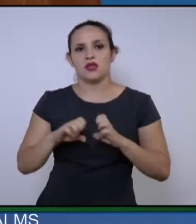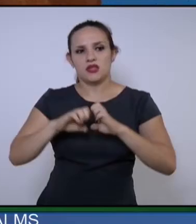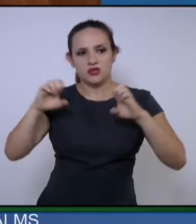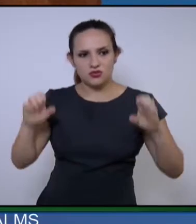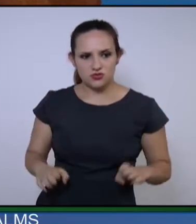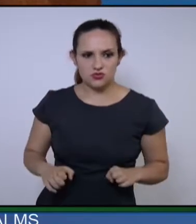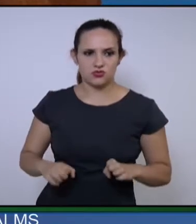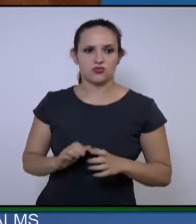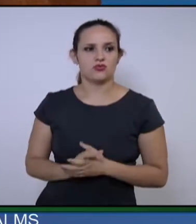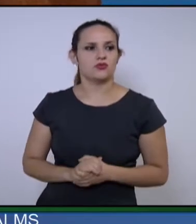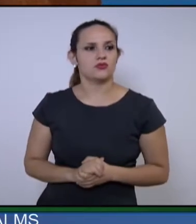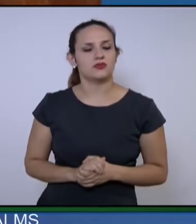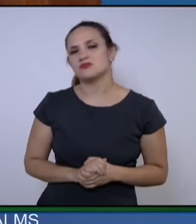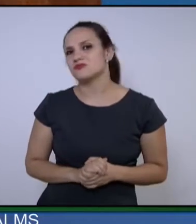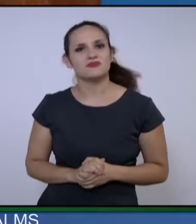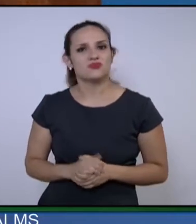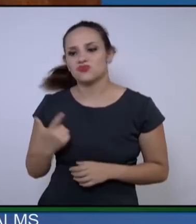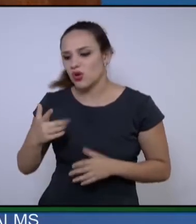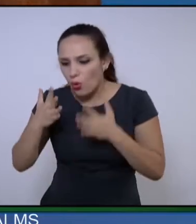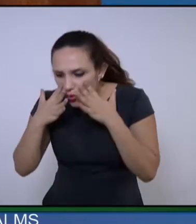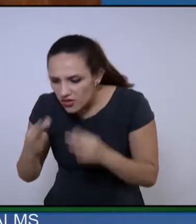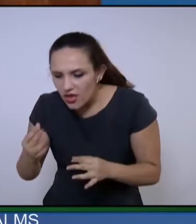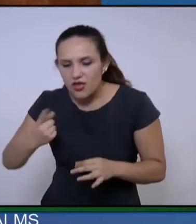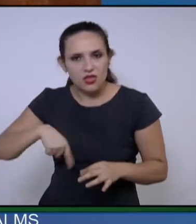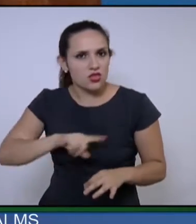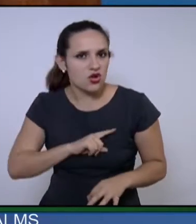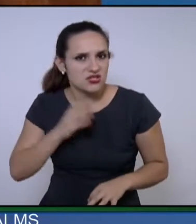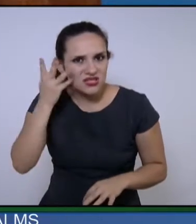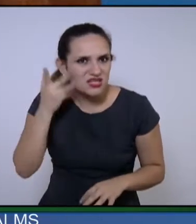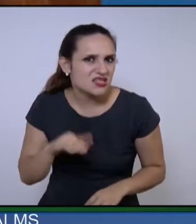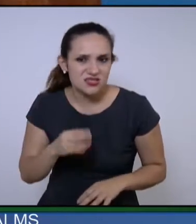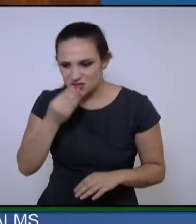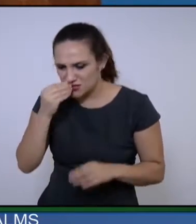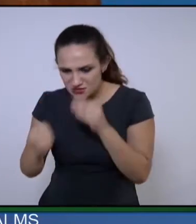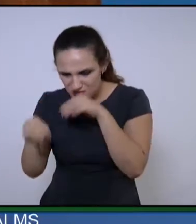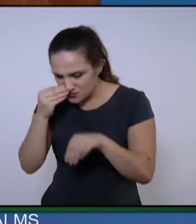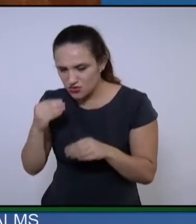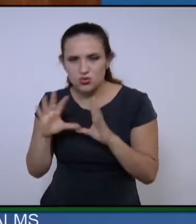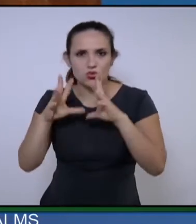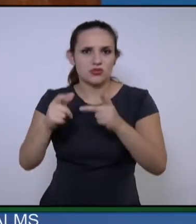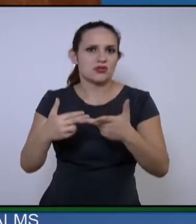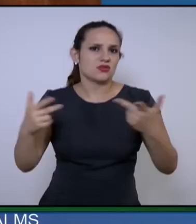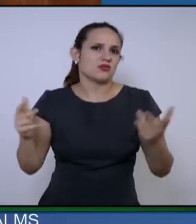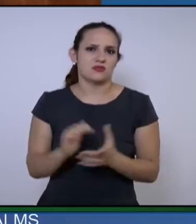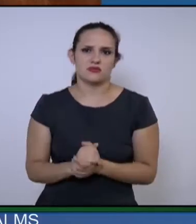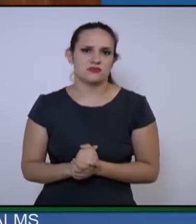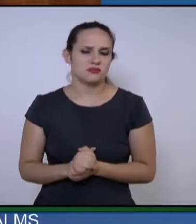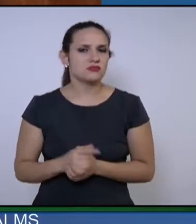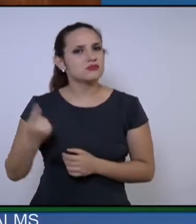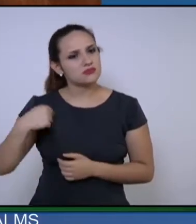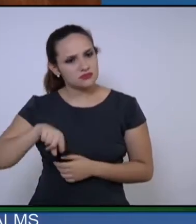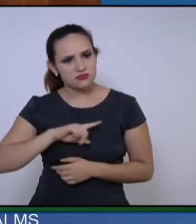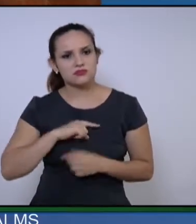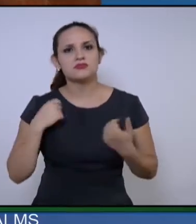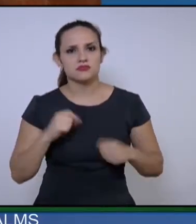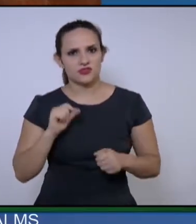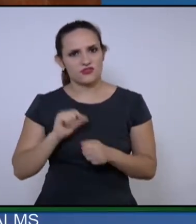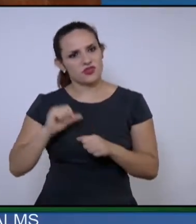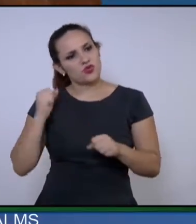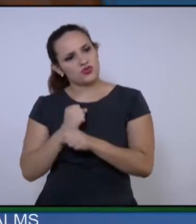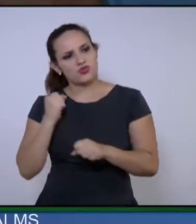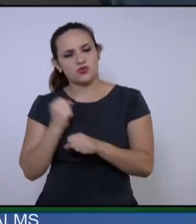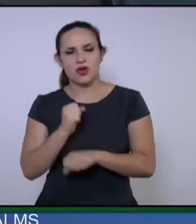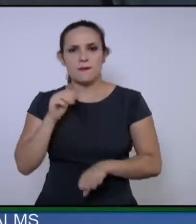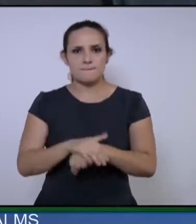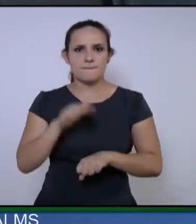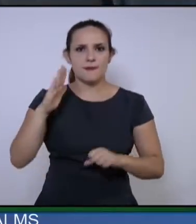de cuidado com as nossas crianças. Mas neste momento, deputado João Grandão, nós precisamos de construir mais presídios. O Brasil